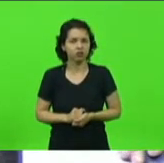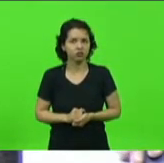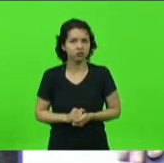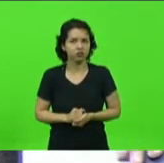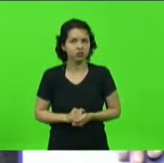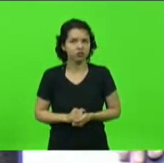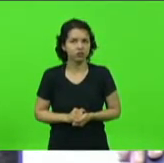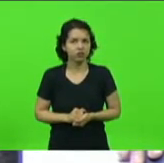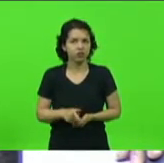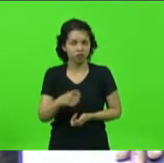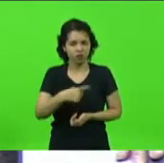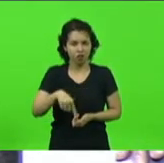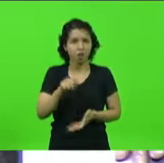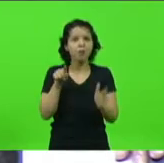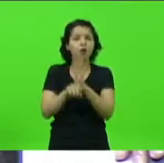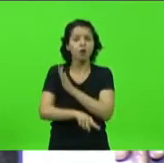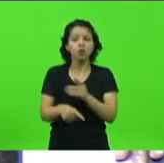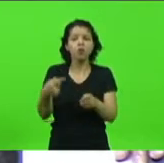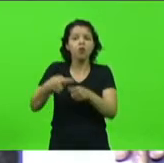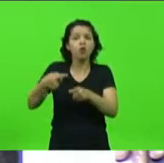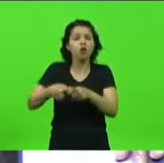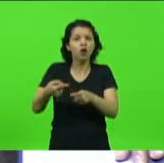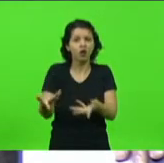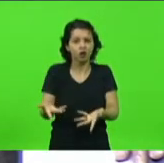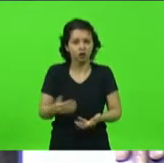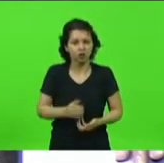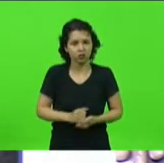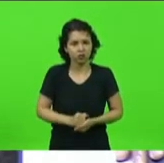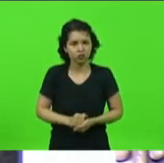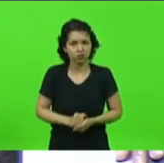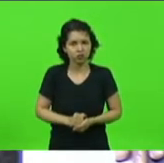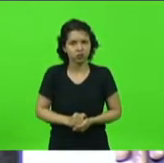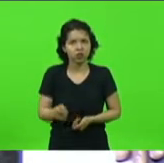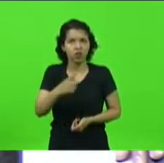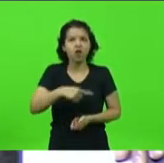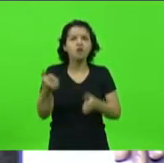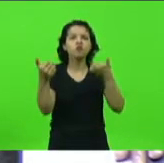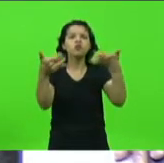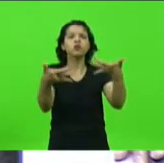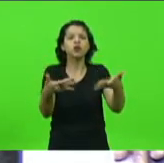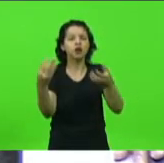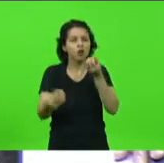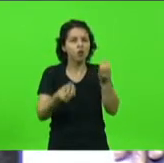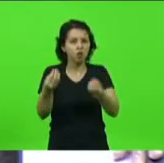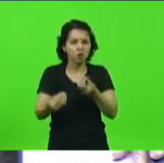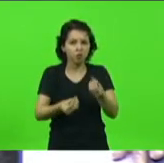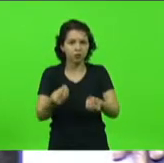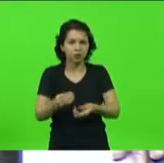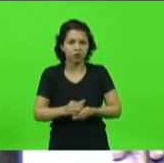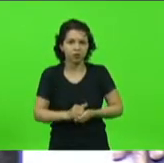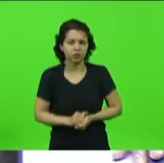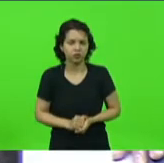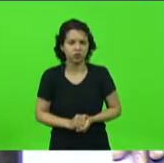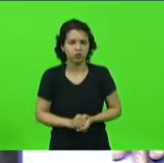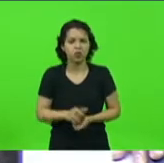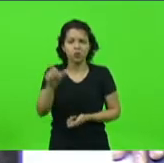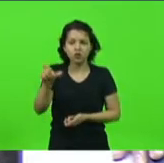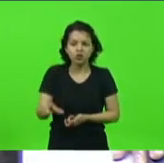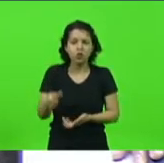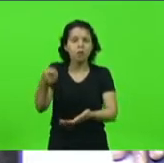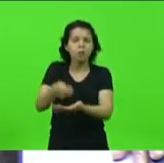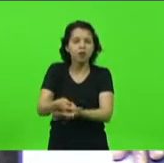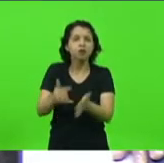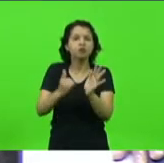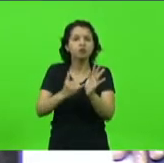Essa é a grande pergunta. Aqui é justificativa. Como é que nós vamos explicar isso para o contribuinte de Santa